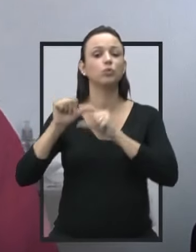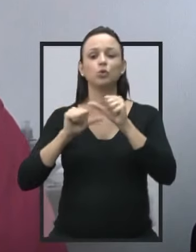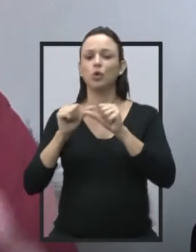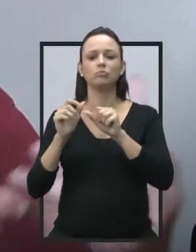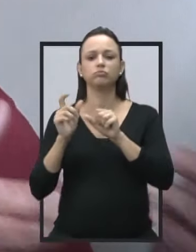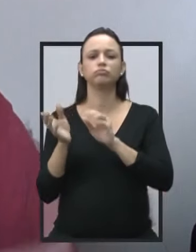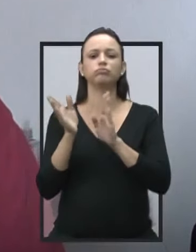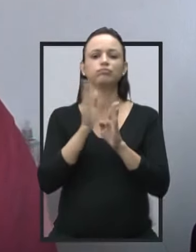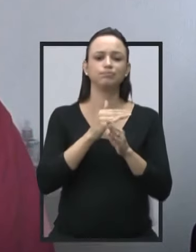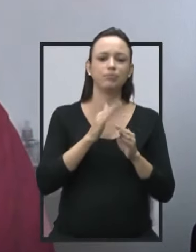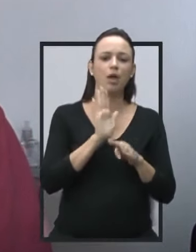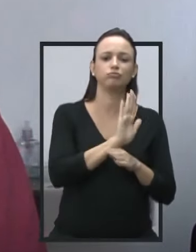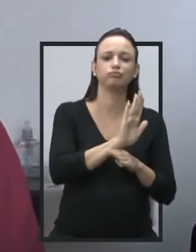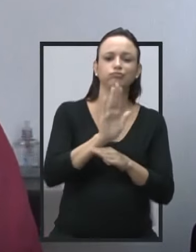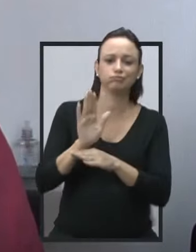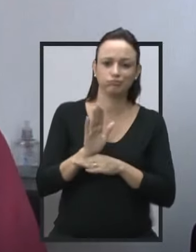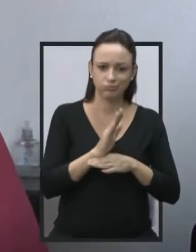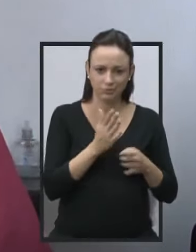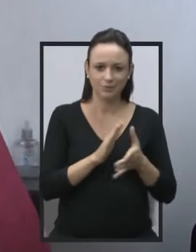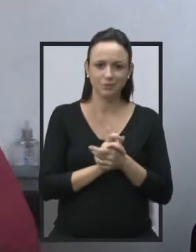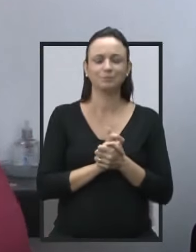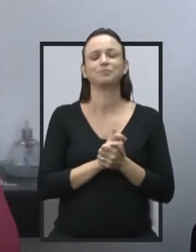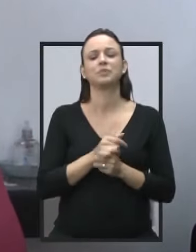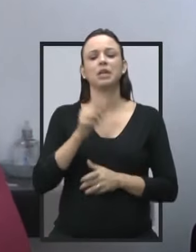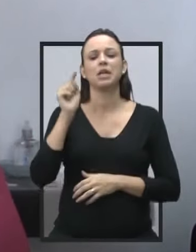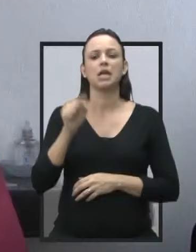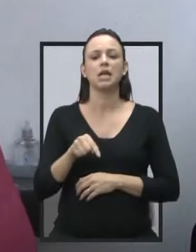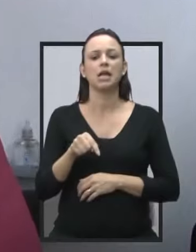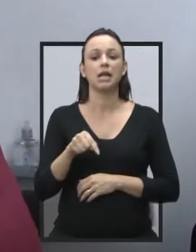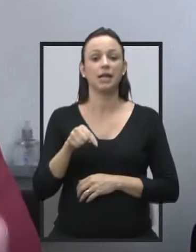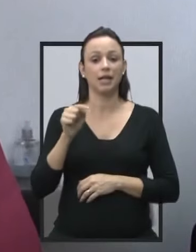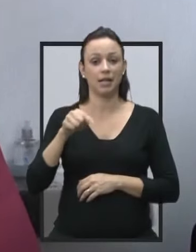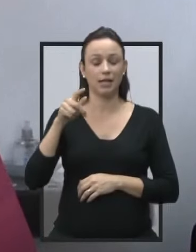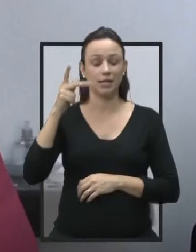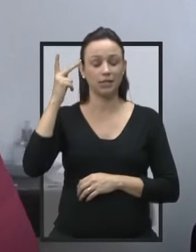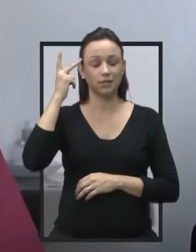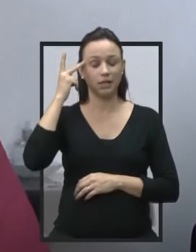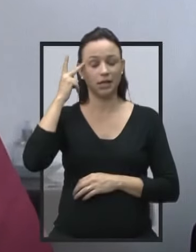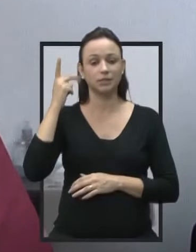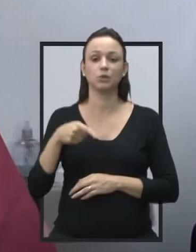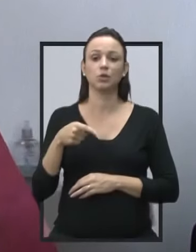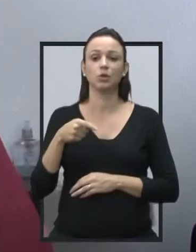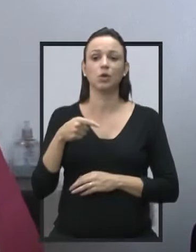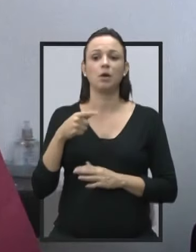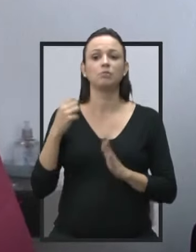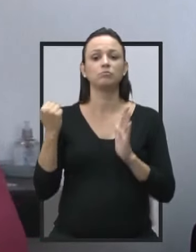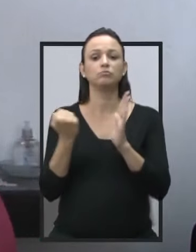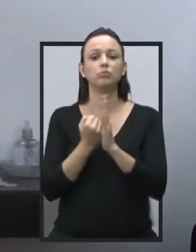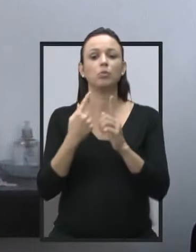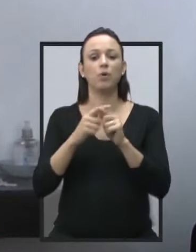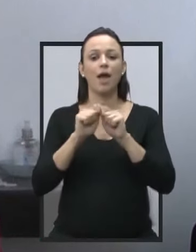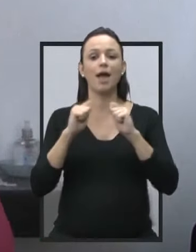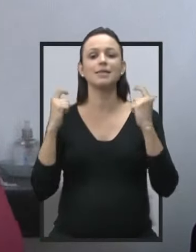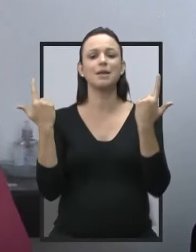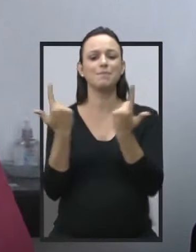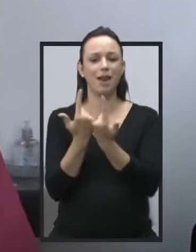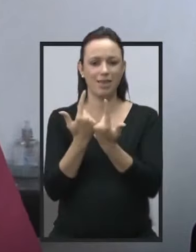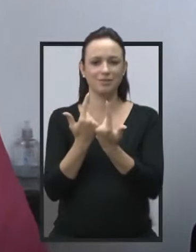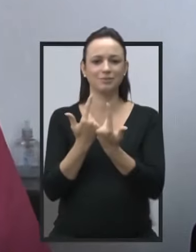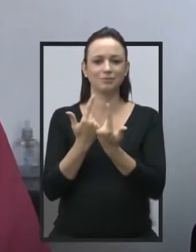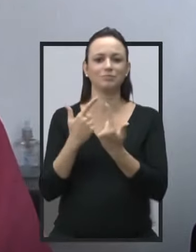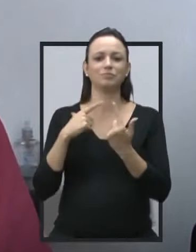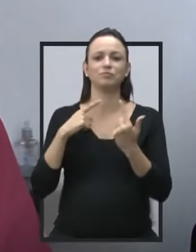político progressista. E aqui em São Paulo ficou mais marcante na Assembleia, onde tinha